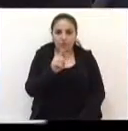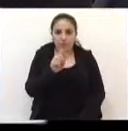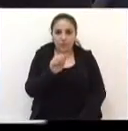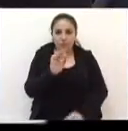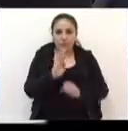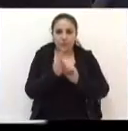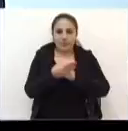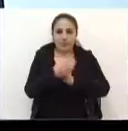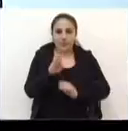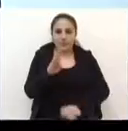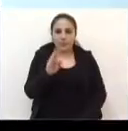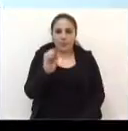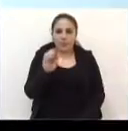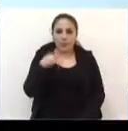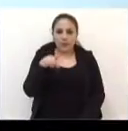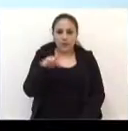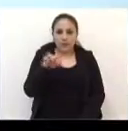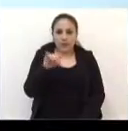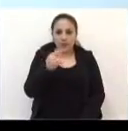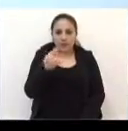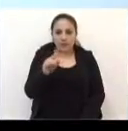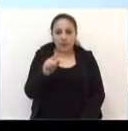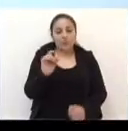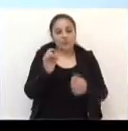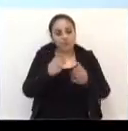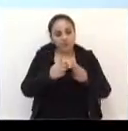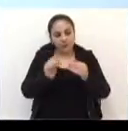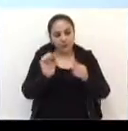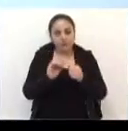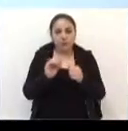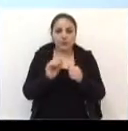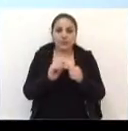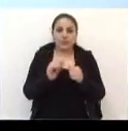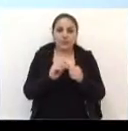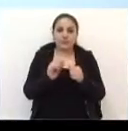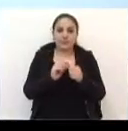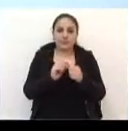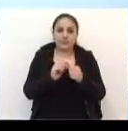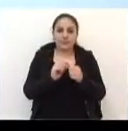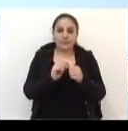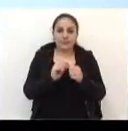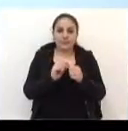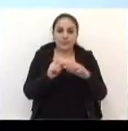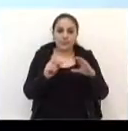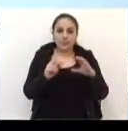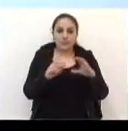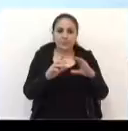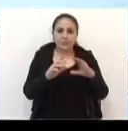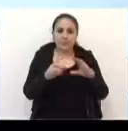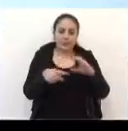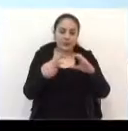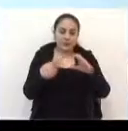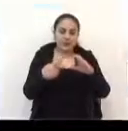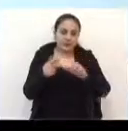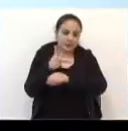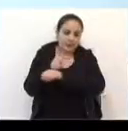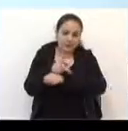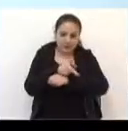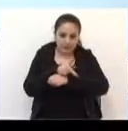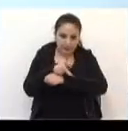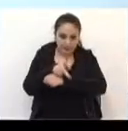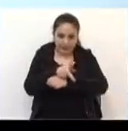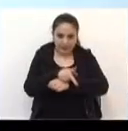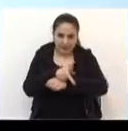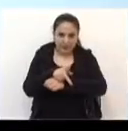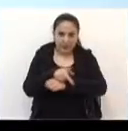bairro Boqueirão. Pedimos que fosse restabelecida uma câmara danificada, uma câmara instalada ainda em 2011. O que a